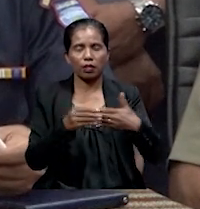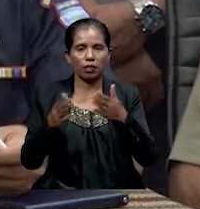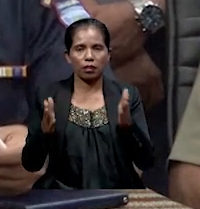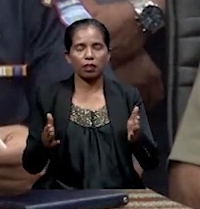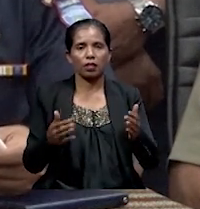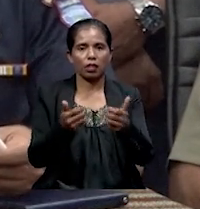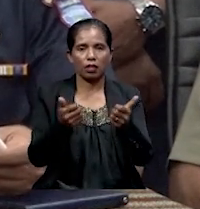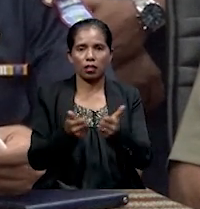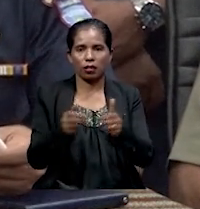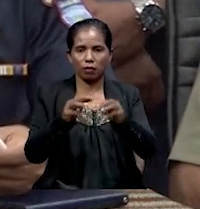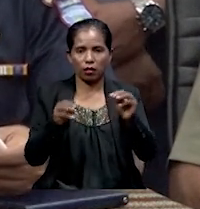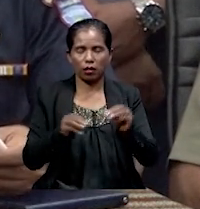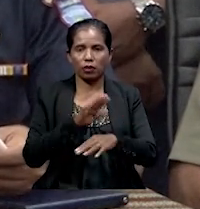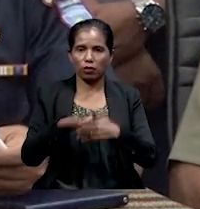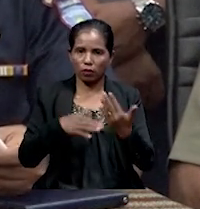marciais,